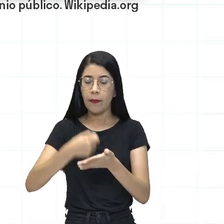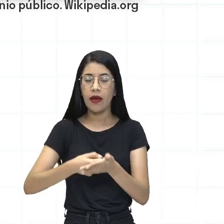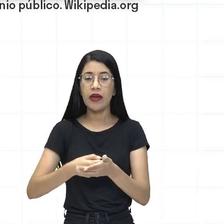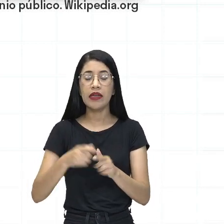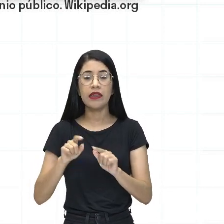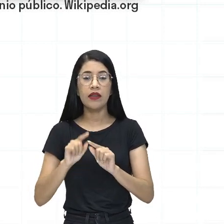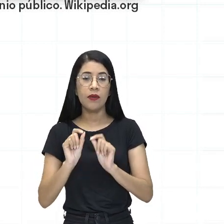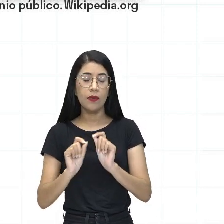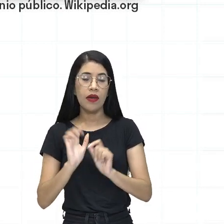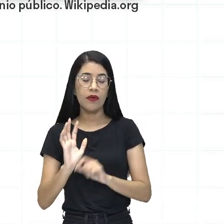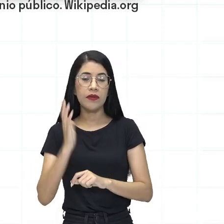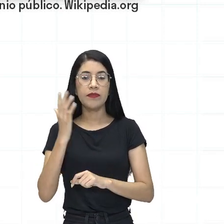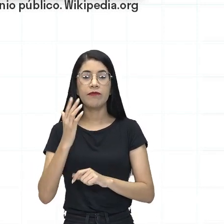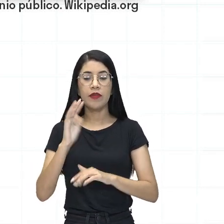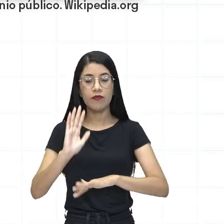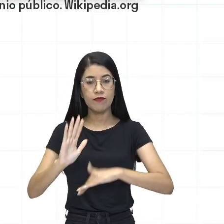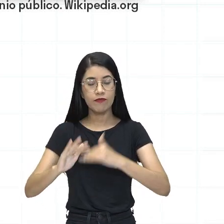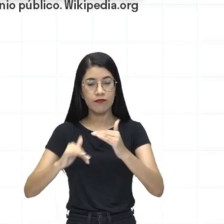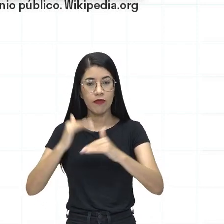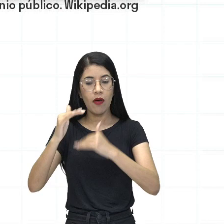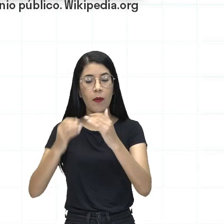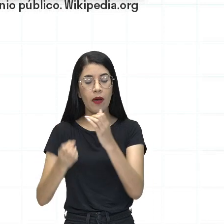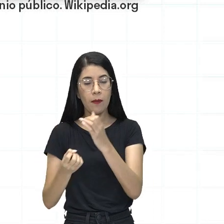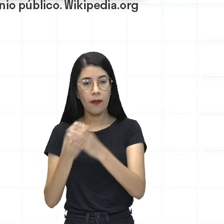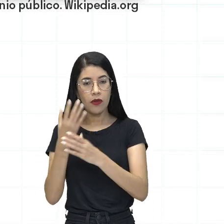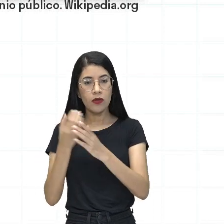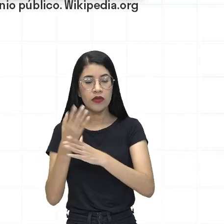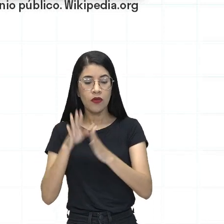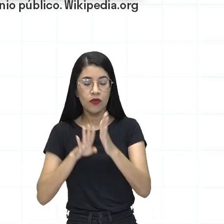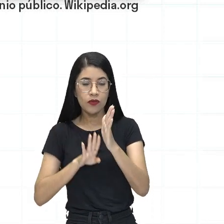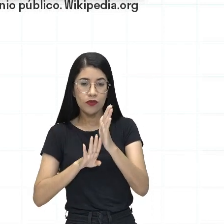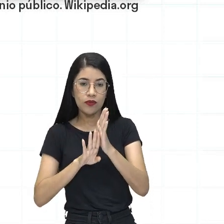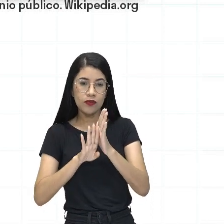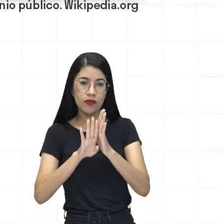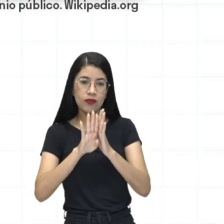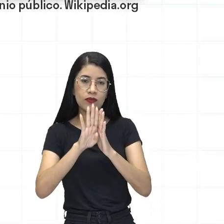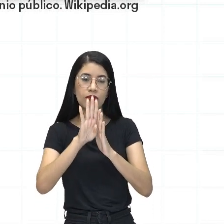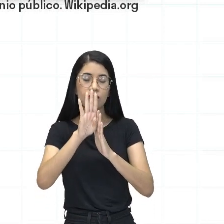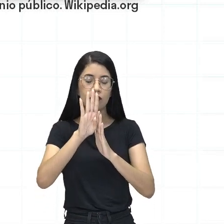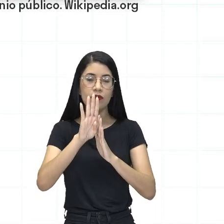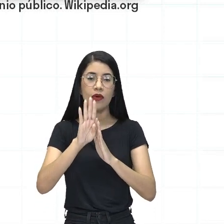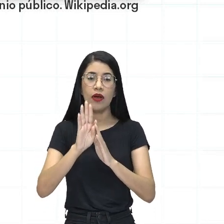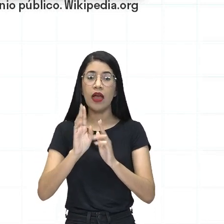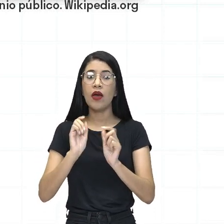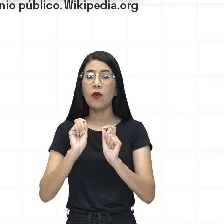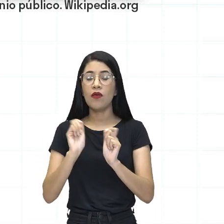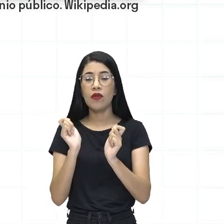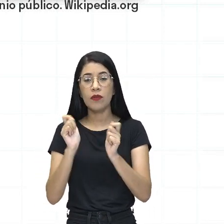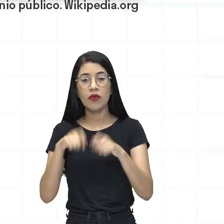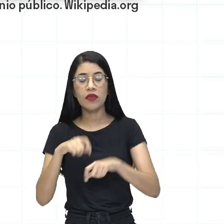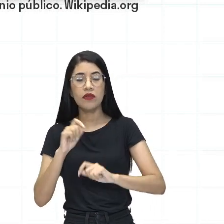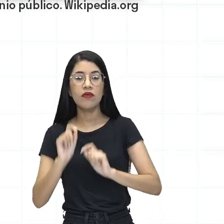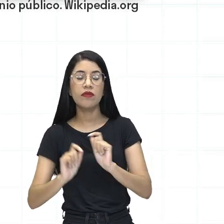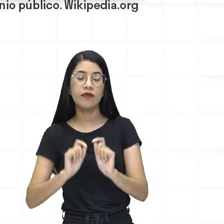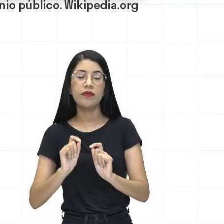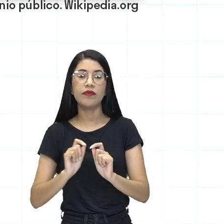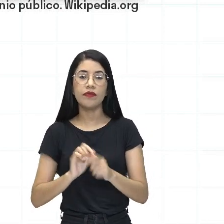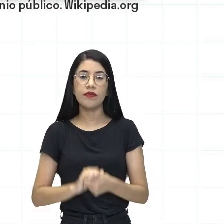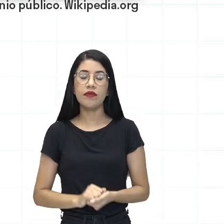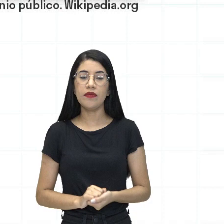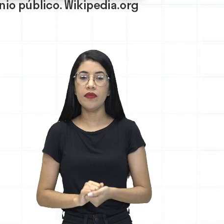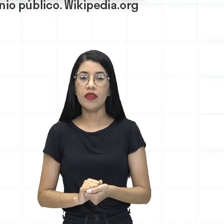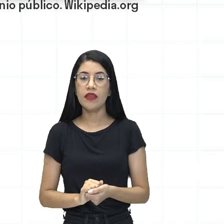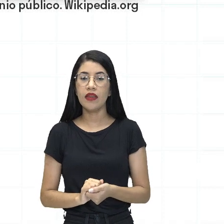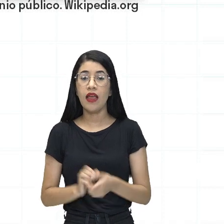na quantidade produzida ali por aquela indústria. E isso permitiu que, ao aumentar